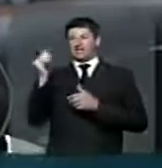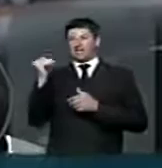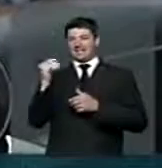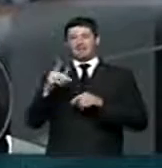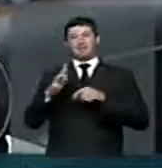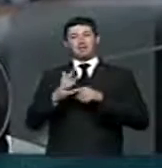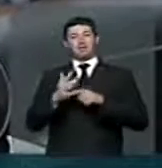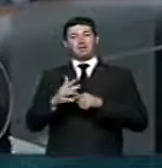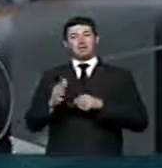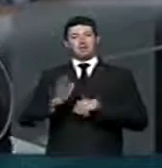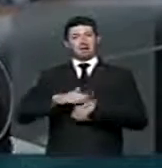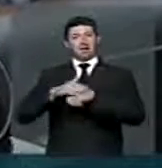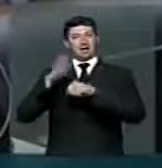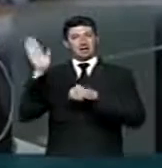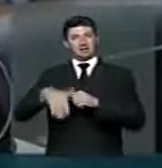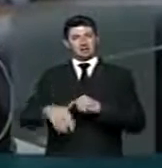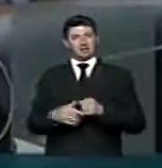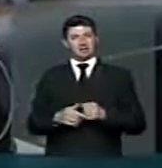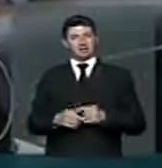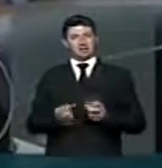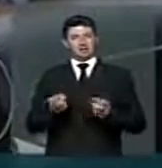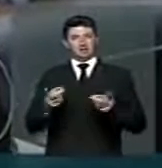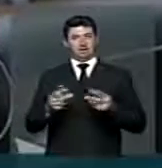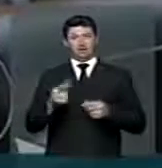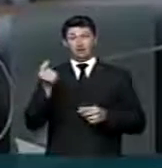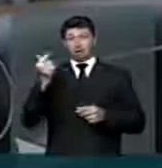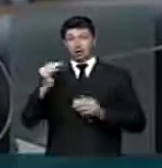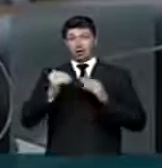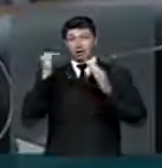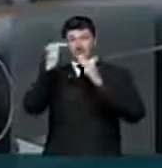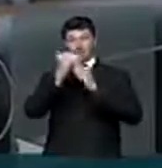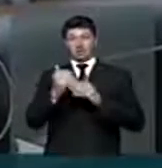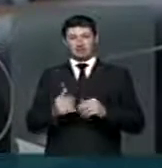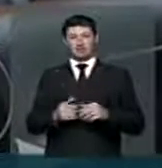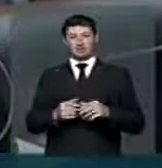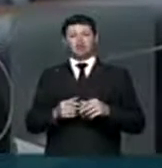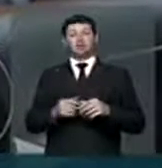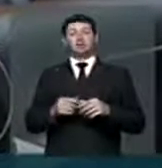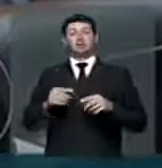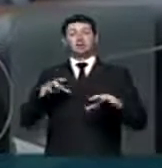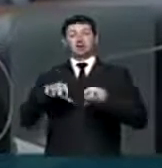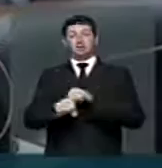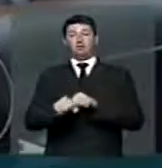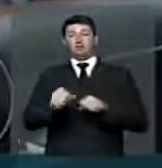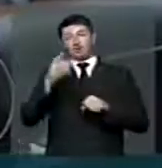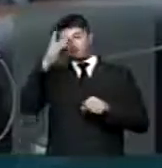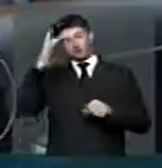de equipamentos para virem aumentar o valor da formação do